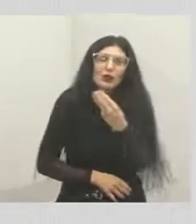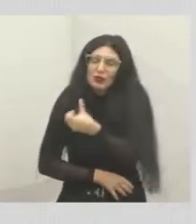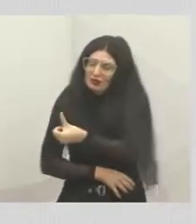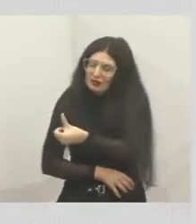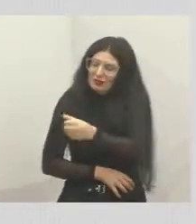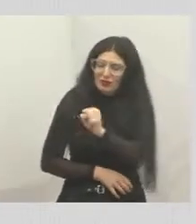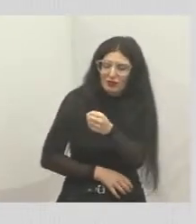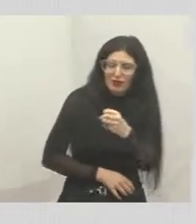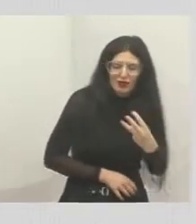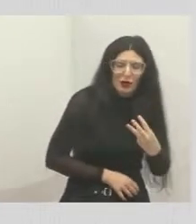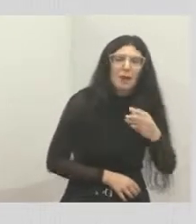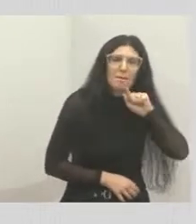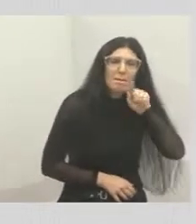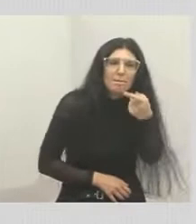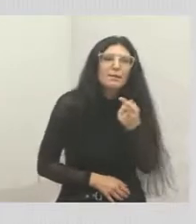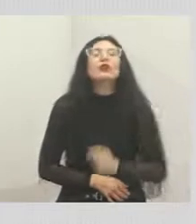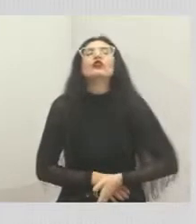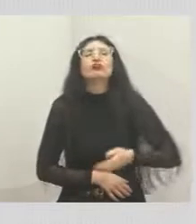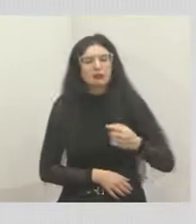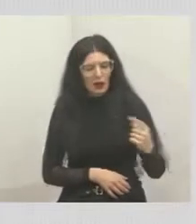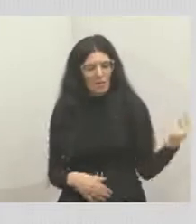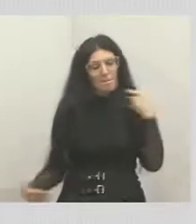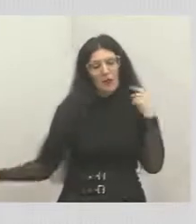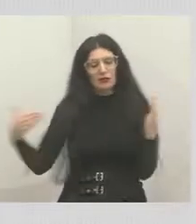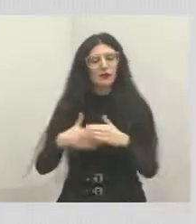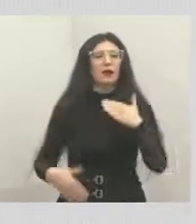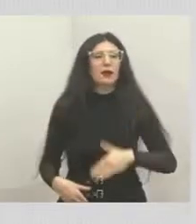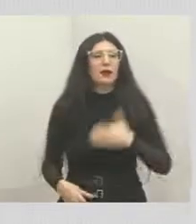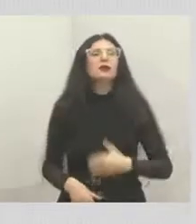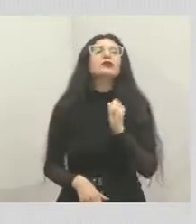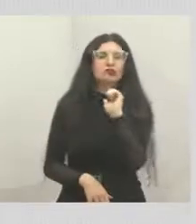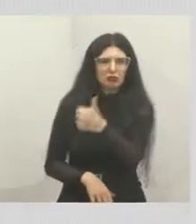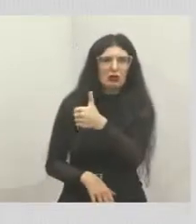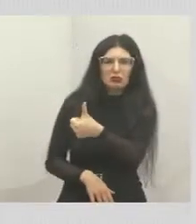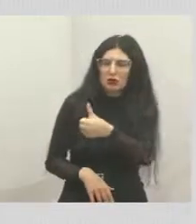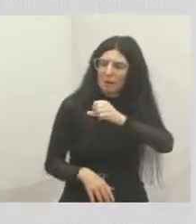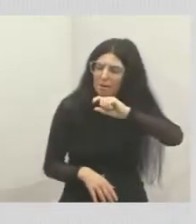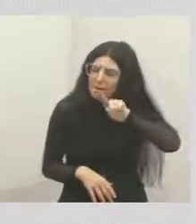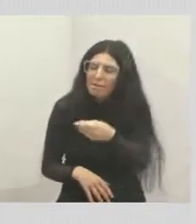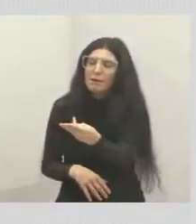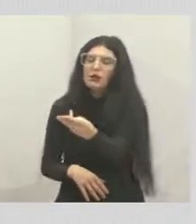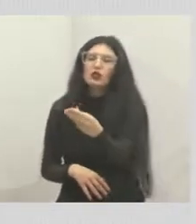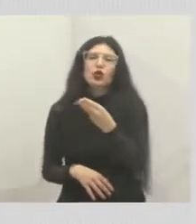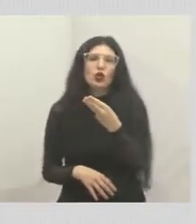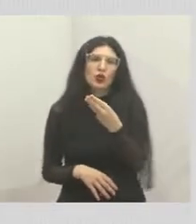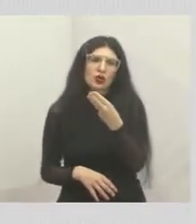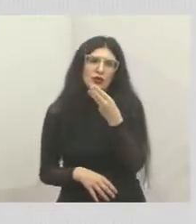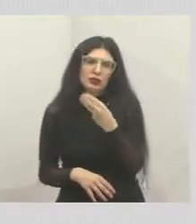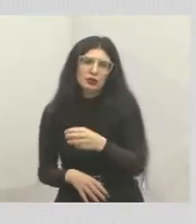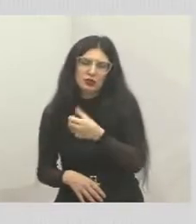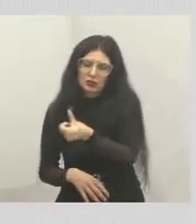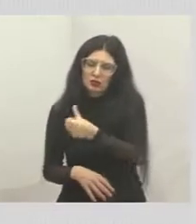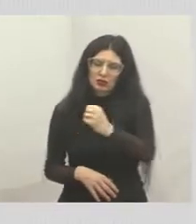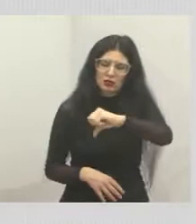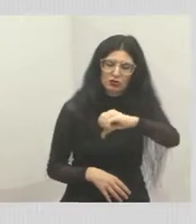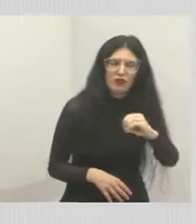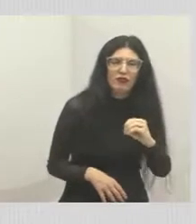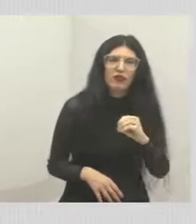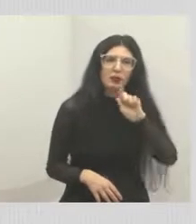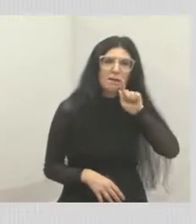120.683.000, realizado até o segundo quadrimestre 6.690.000, chegando a um percentual de